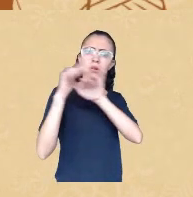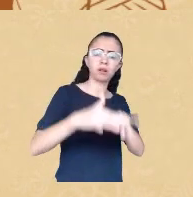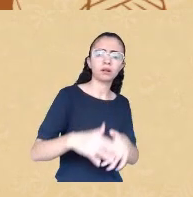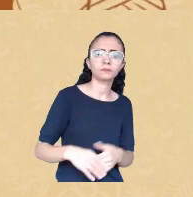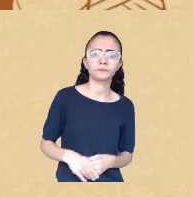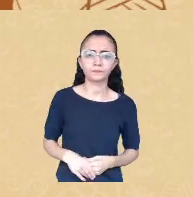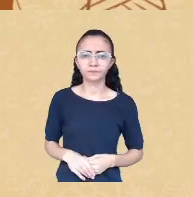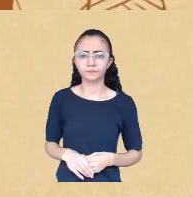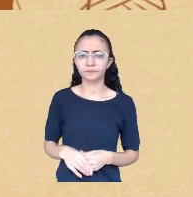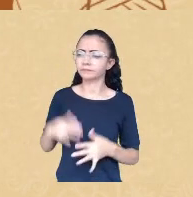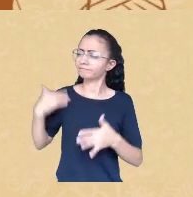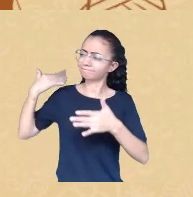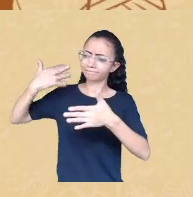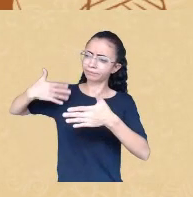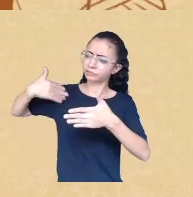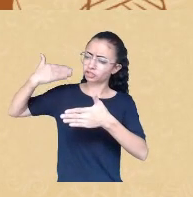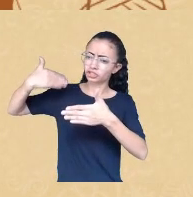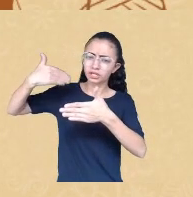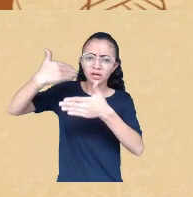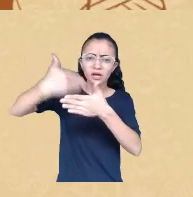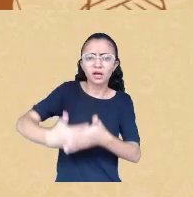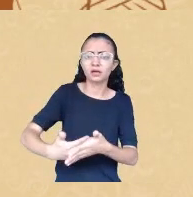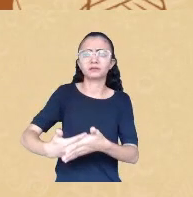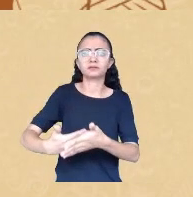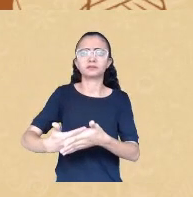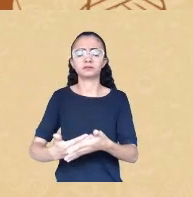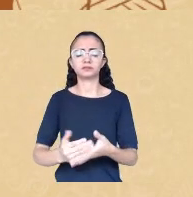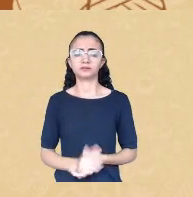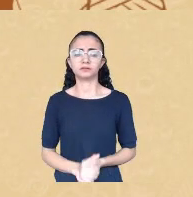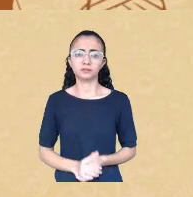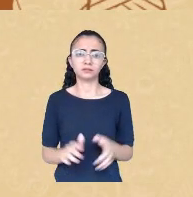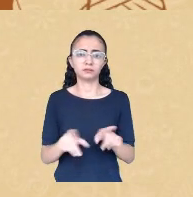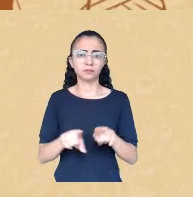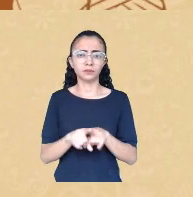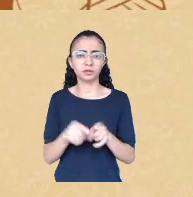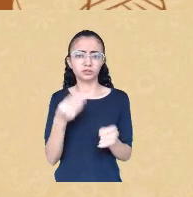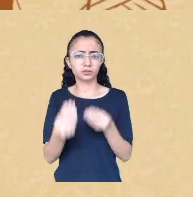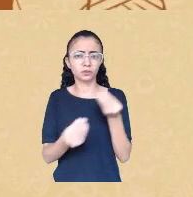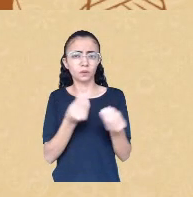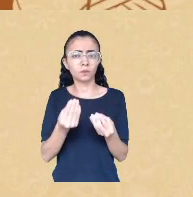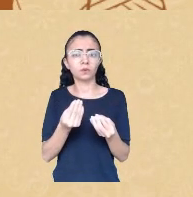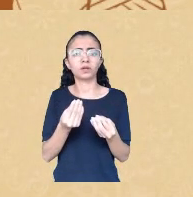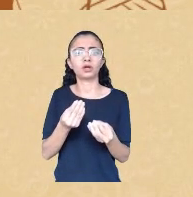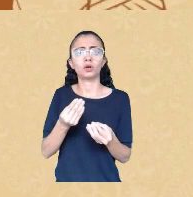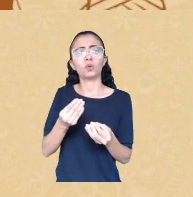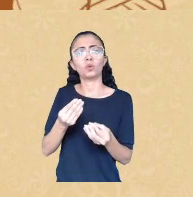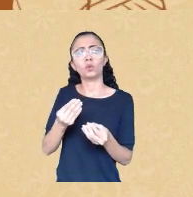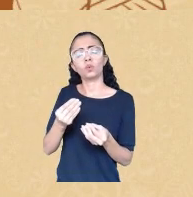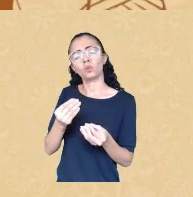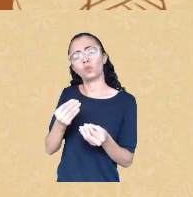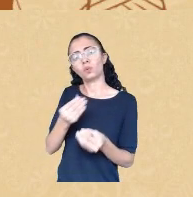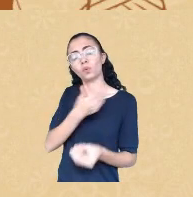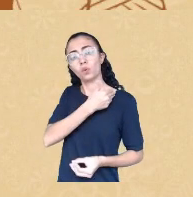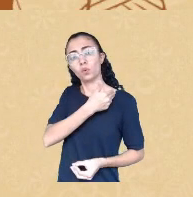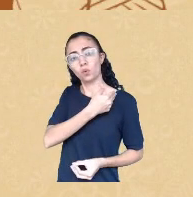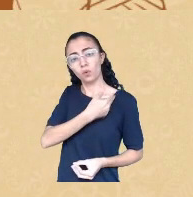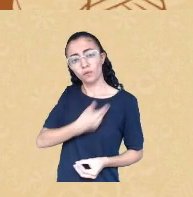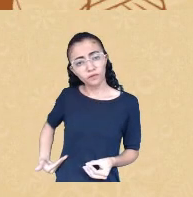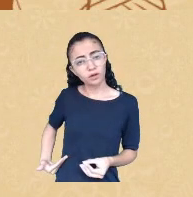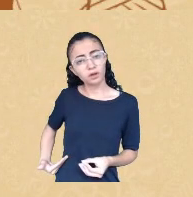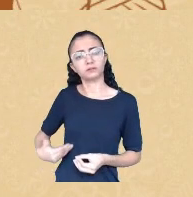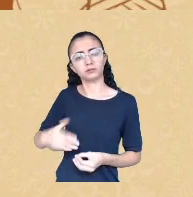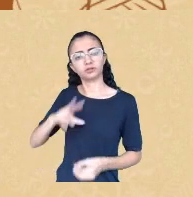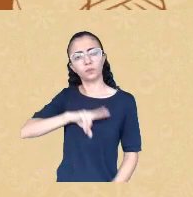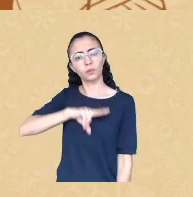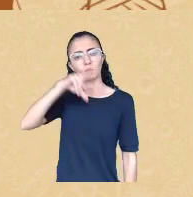desde o estabelecimento das próprias do próprio Estado português aqui, né? Eu vou pular mesmo,